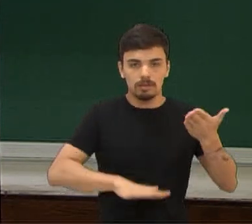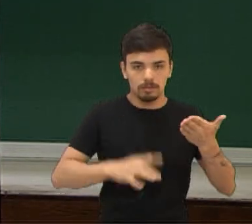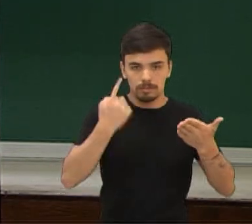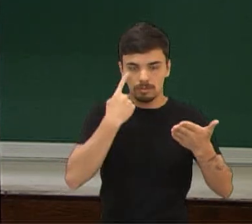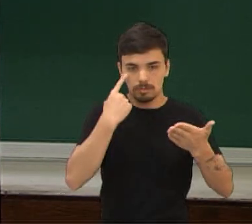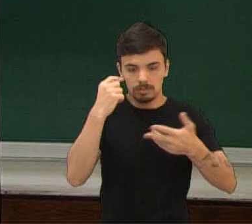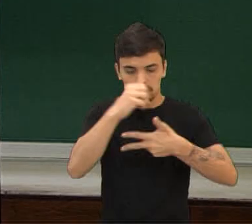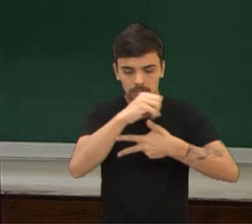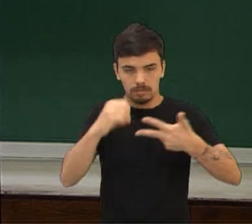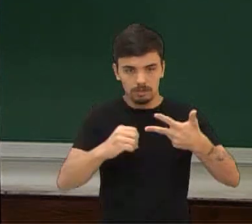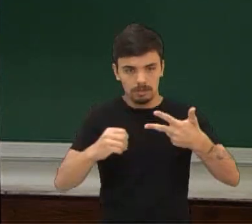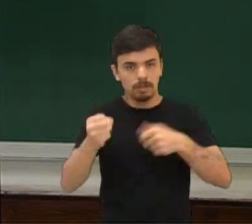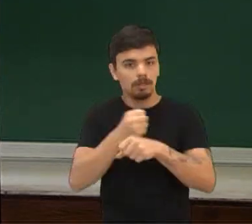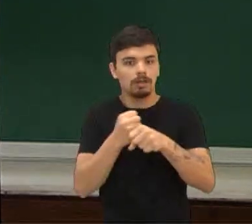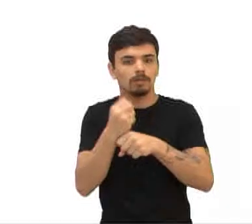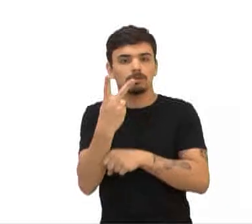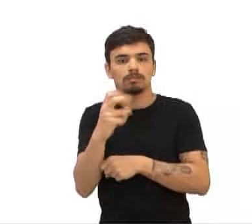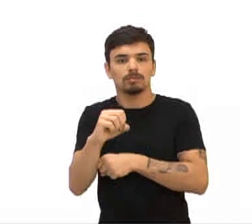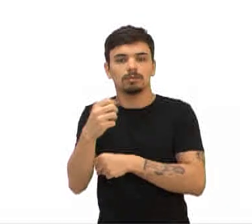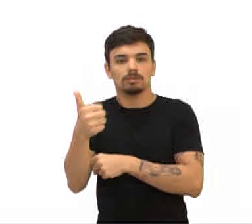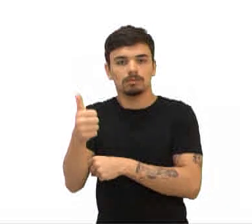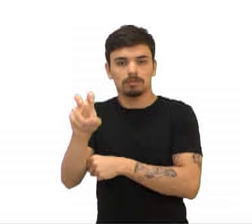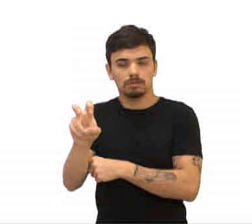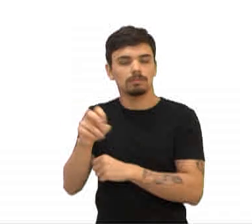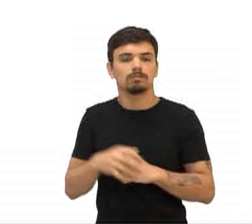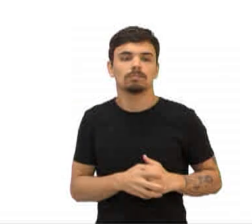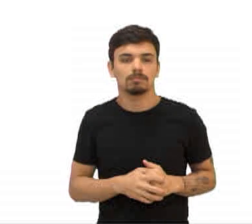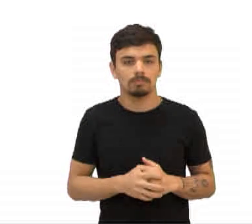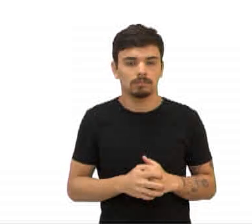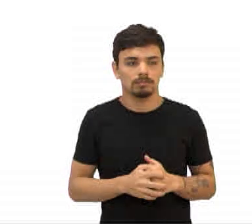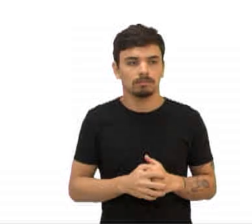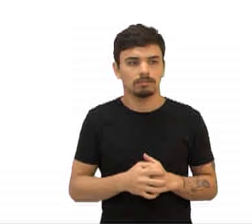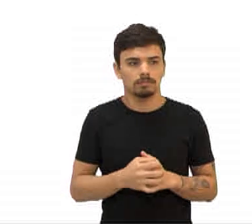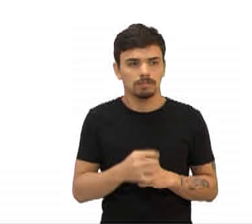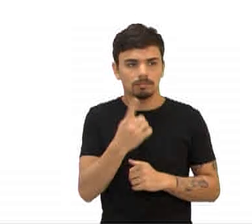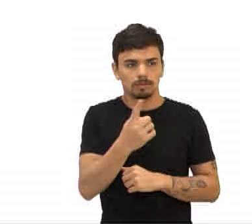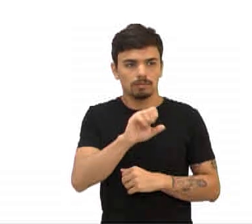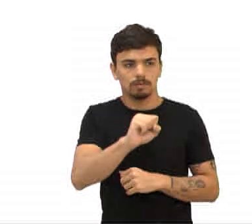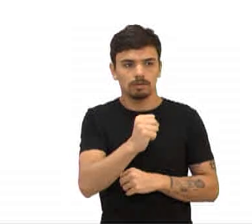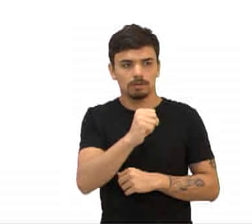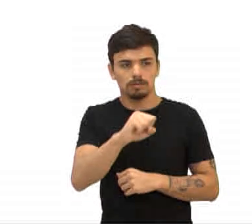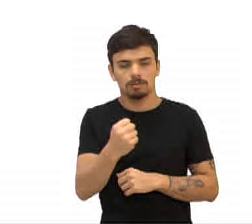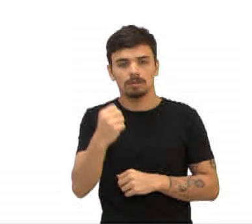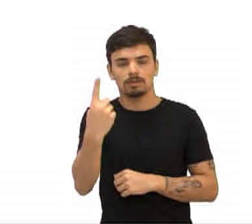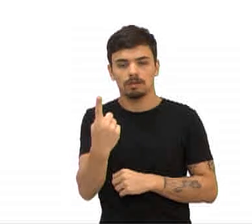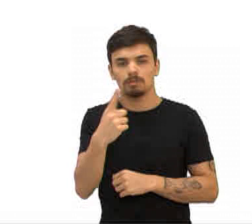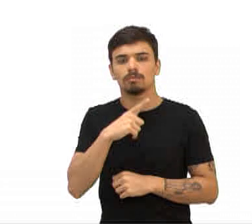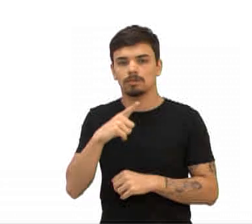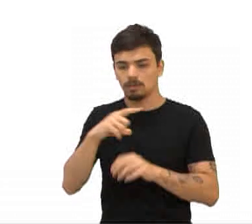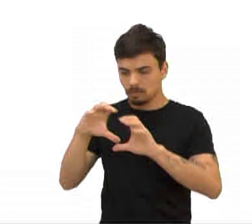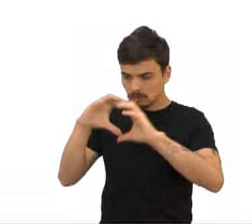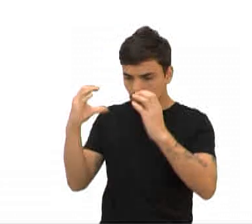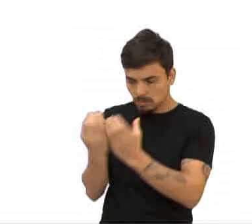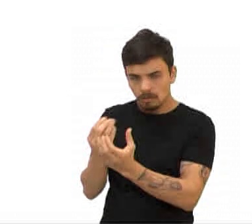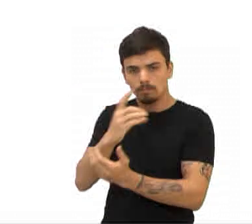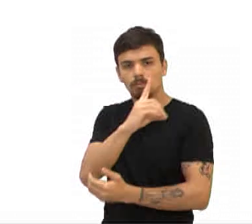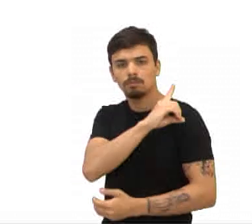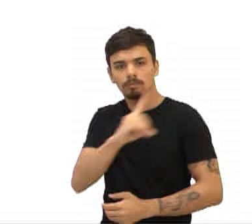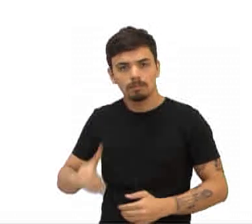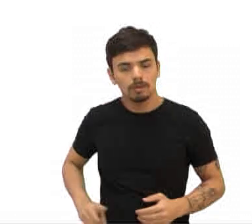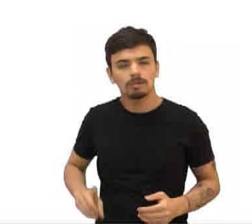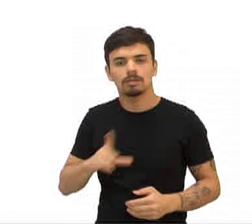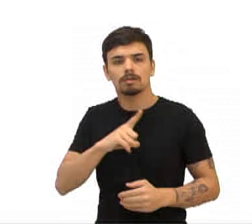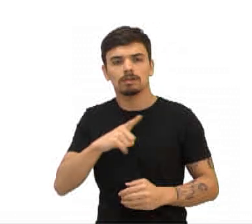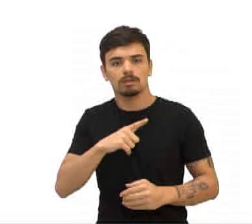da prova de 2015. Em 1881, a Câmara dos Deputados aprovou uma reforma na lei eleitoral